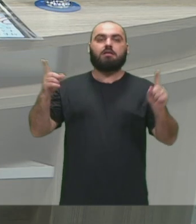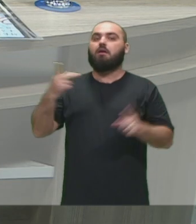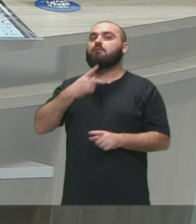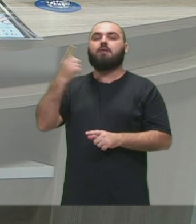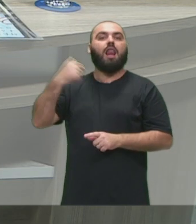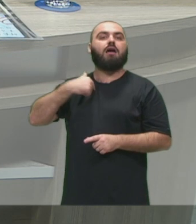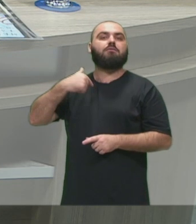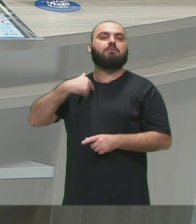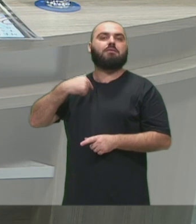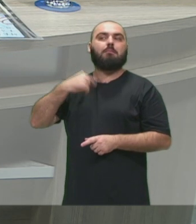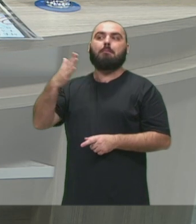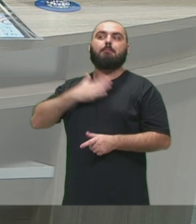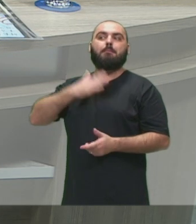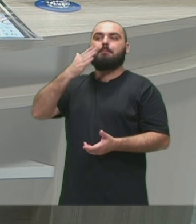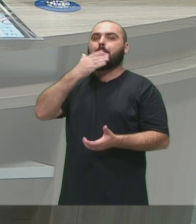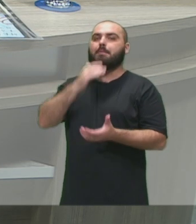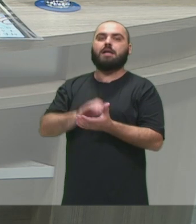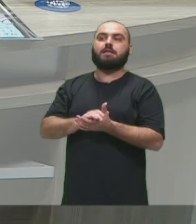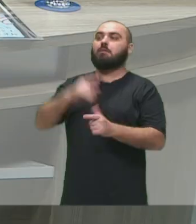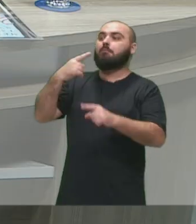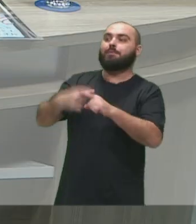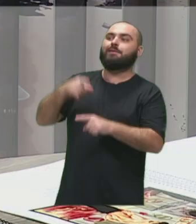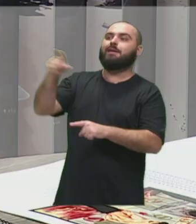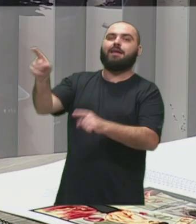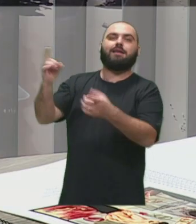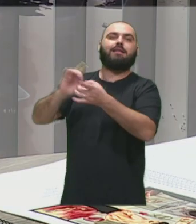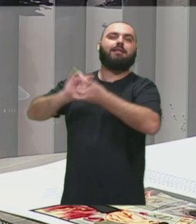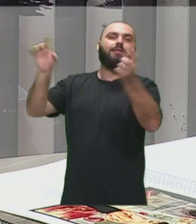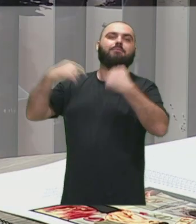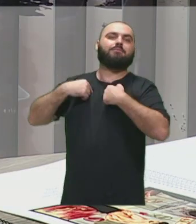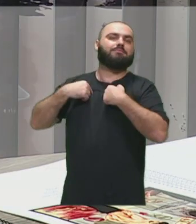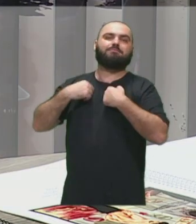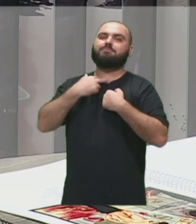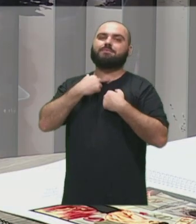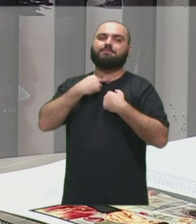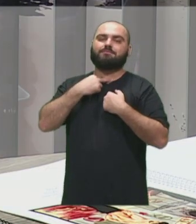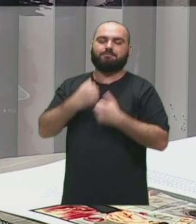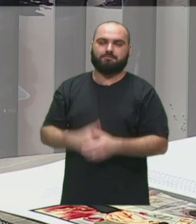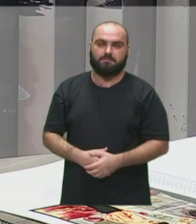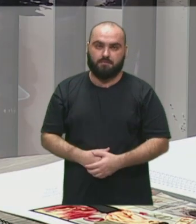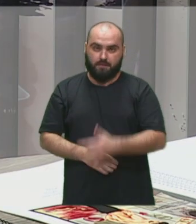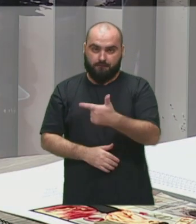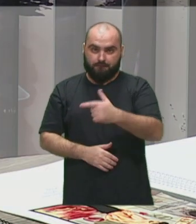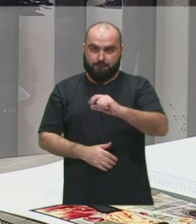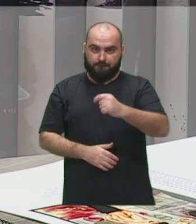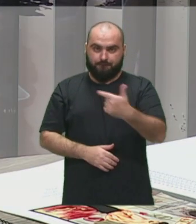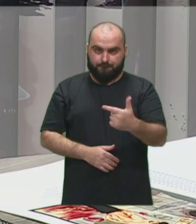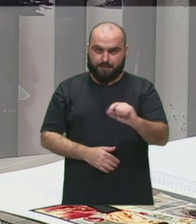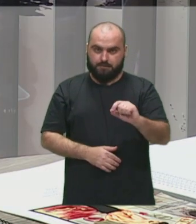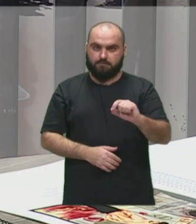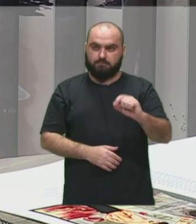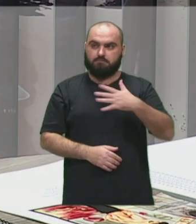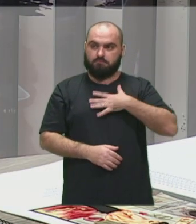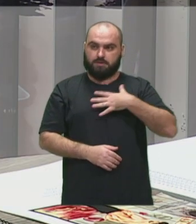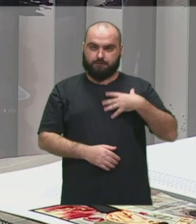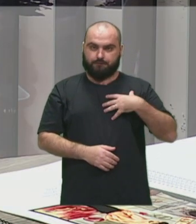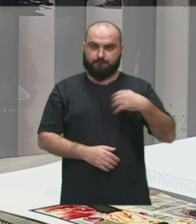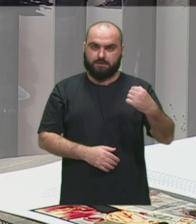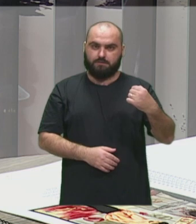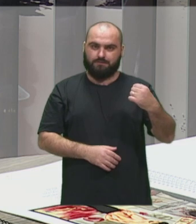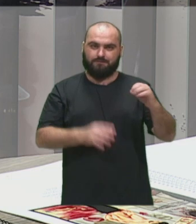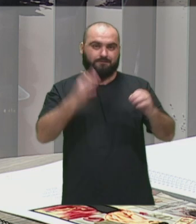era o meu marido, porque ele não havia me autorizado. Sim. Aí, em 2020, durante a pandemia, minha filha faz faculdade de